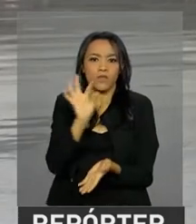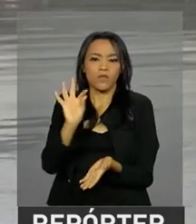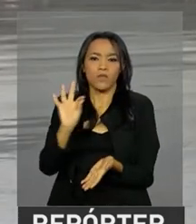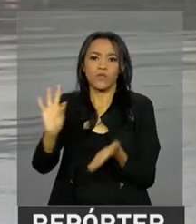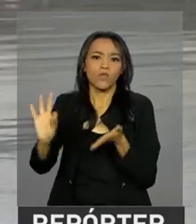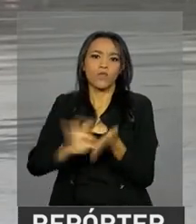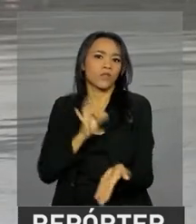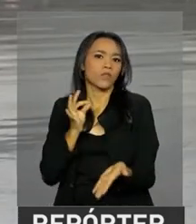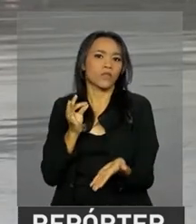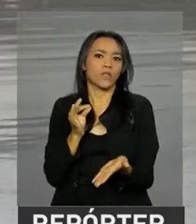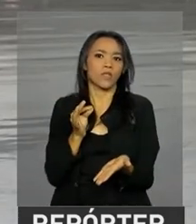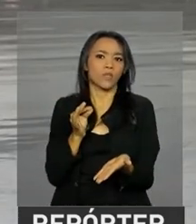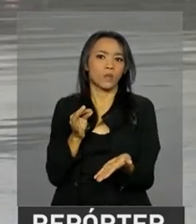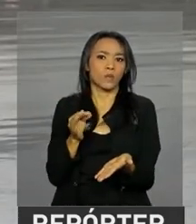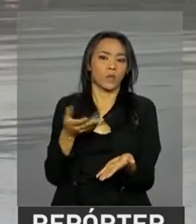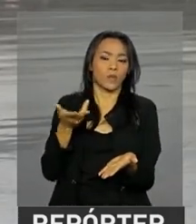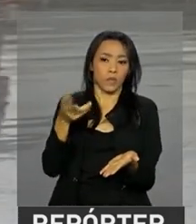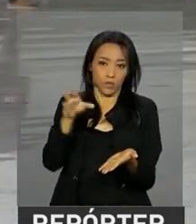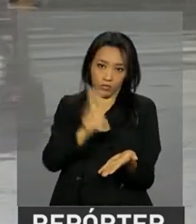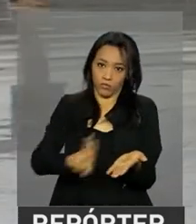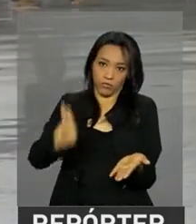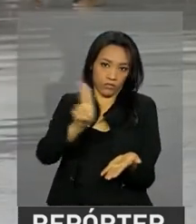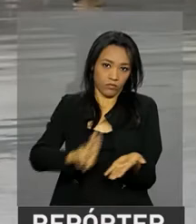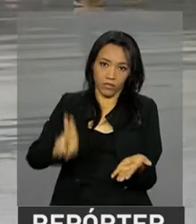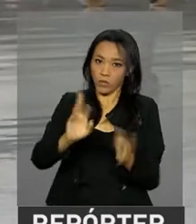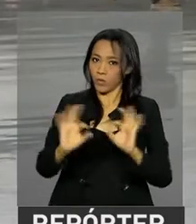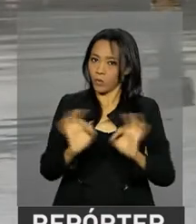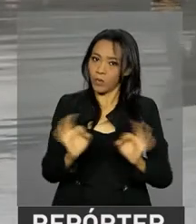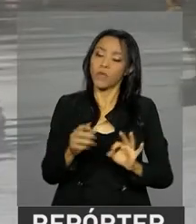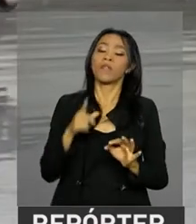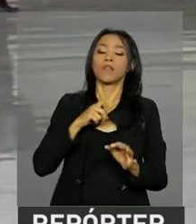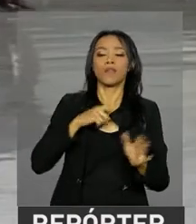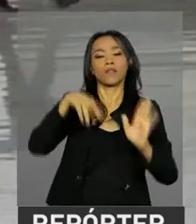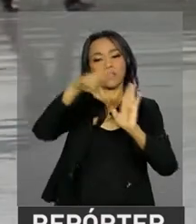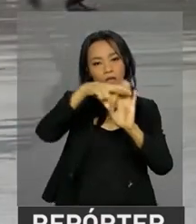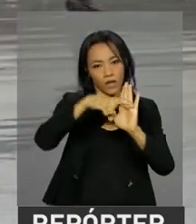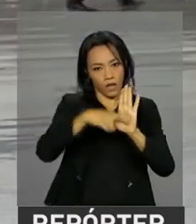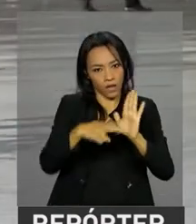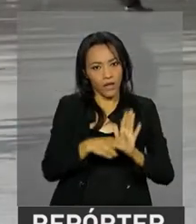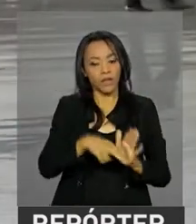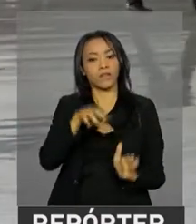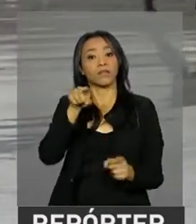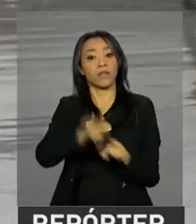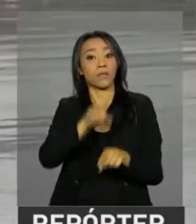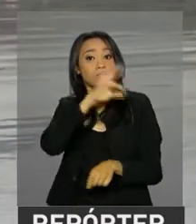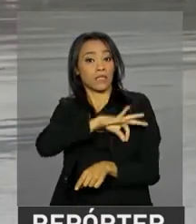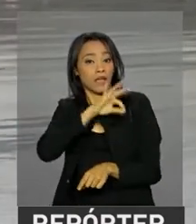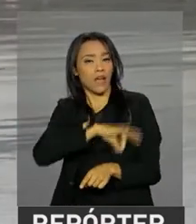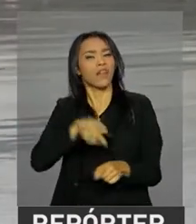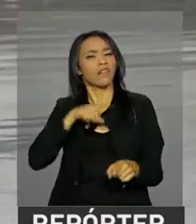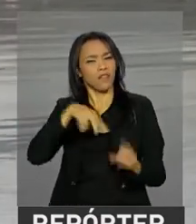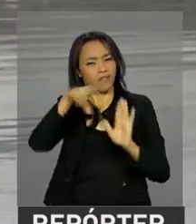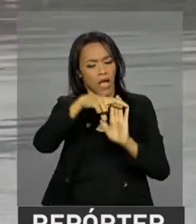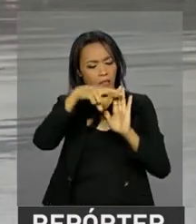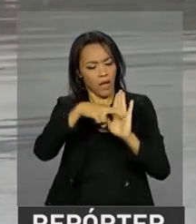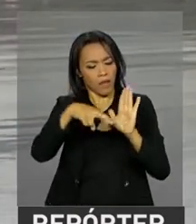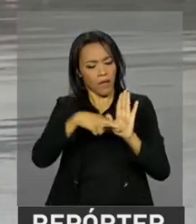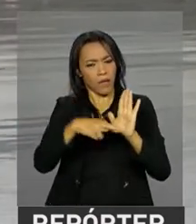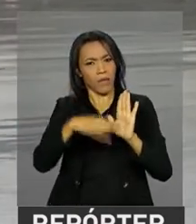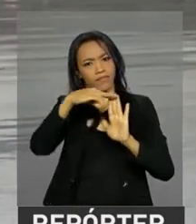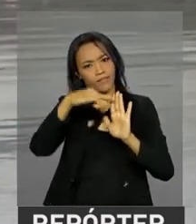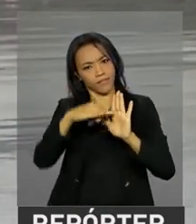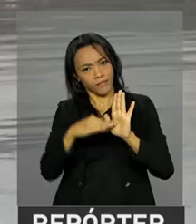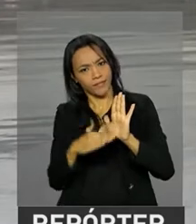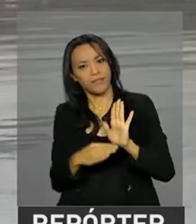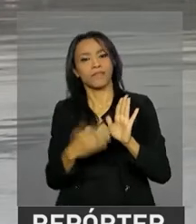em instituições de ensino. Também tem que obedecer aí os critérios de renda, enfim, uma série de requisitos legais